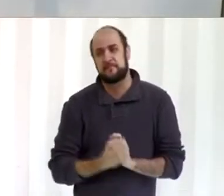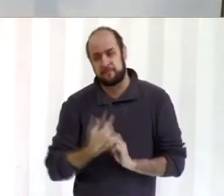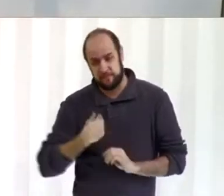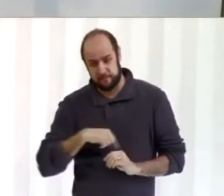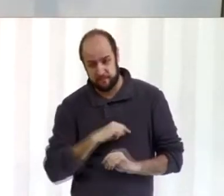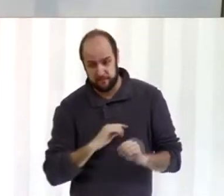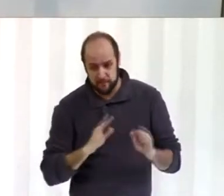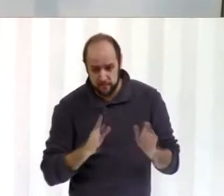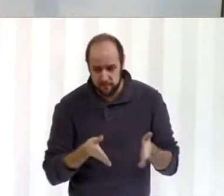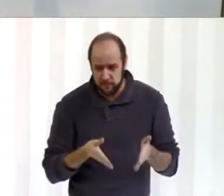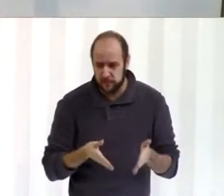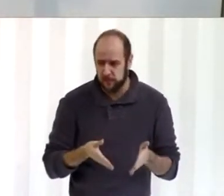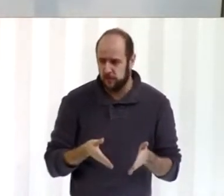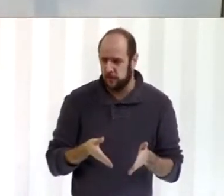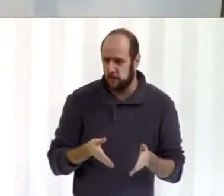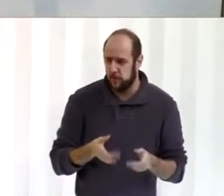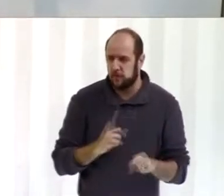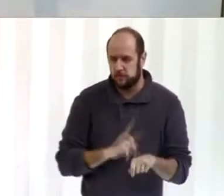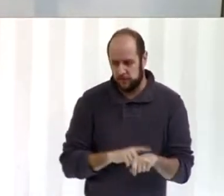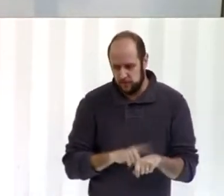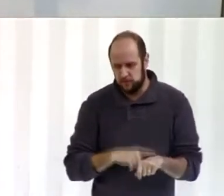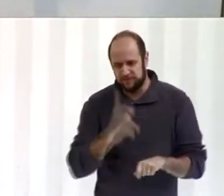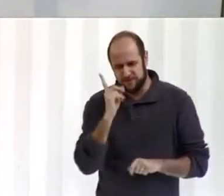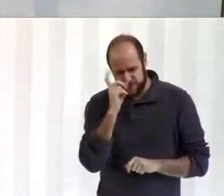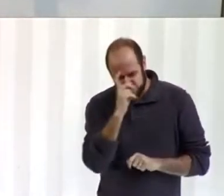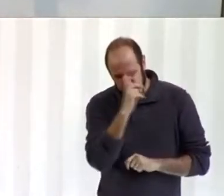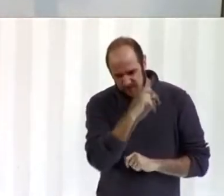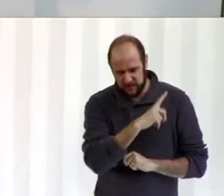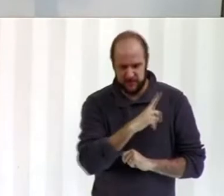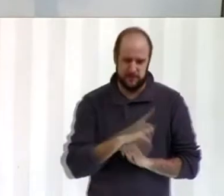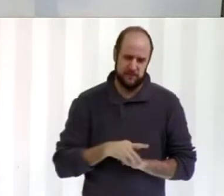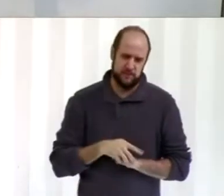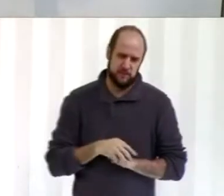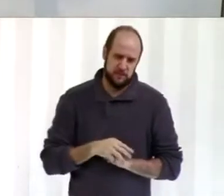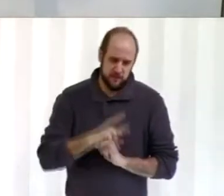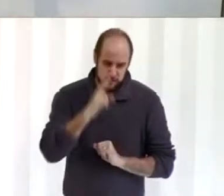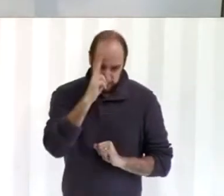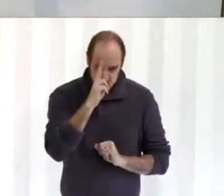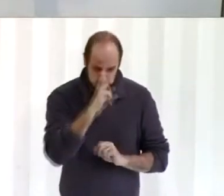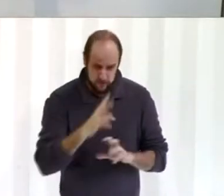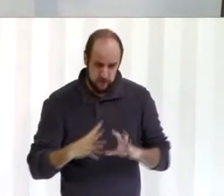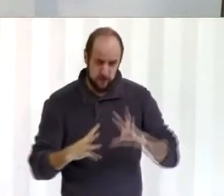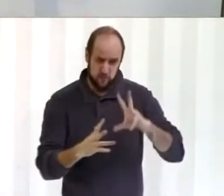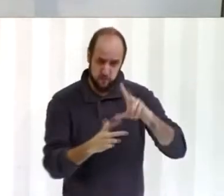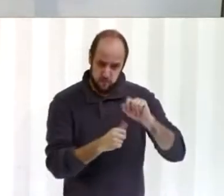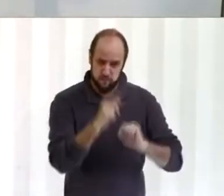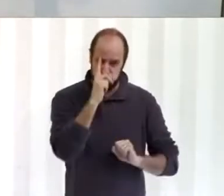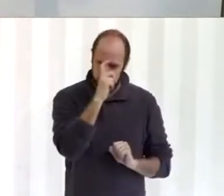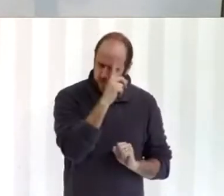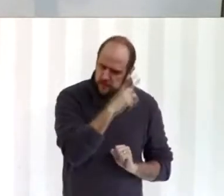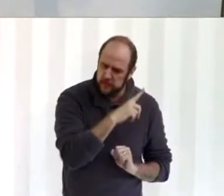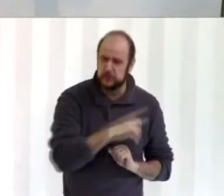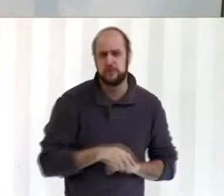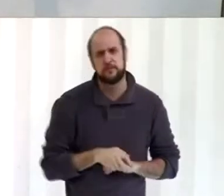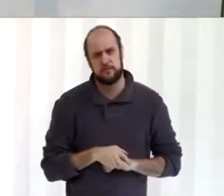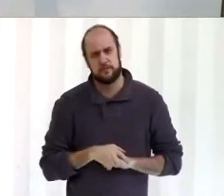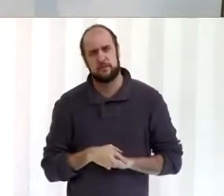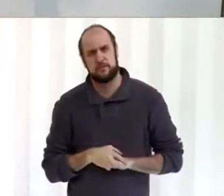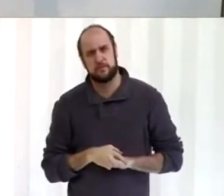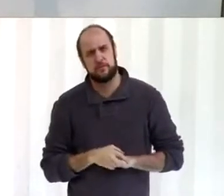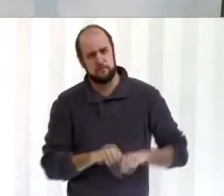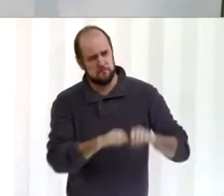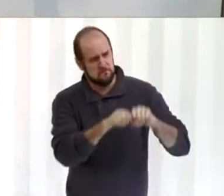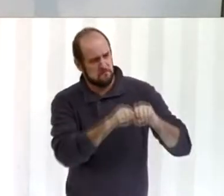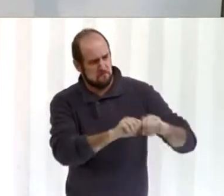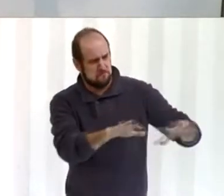Estamos, sem dúvida nenhuma, atravessando momentos difíceis na história do mundo, por causa da